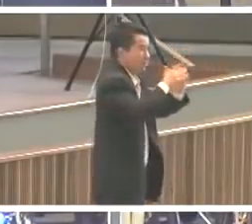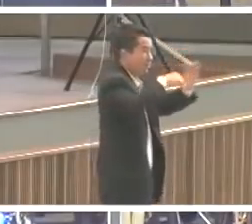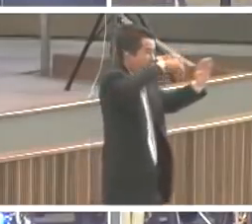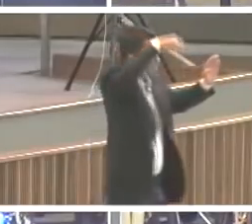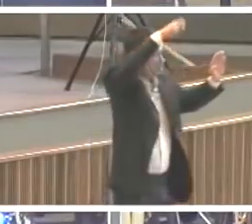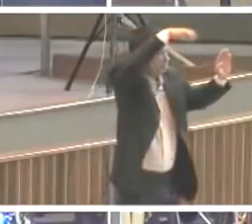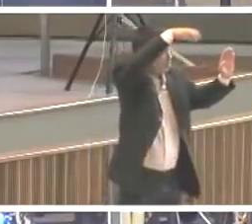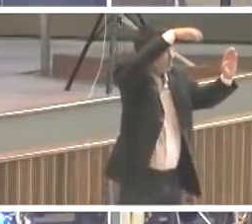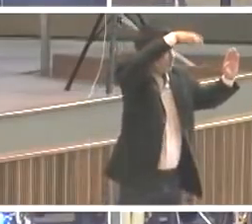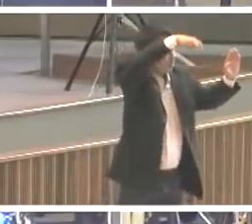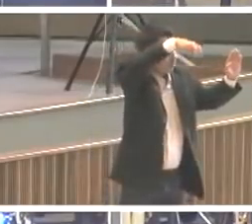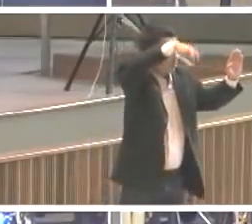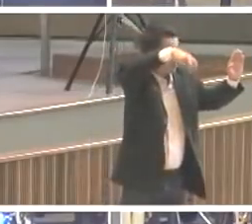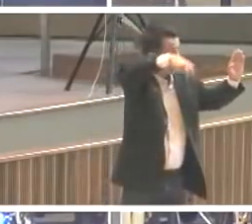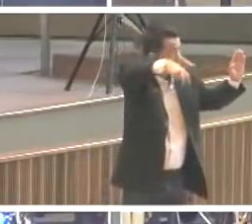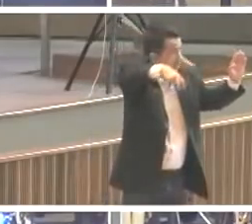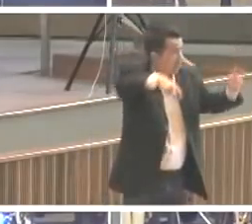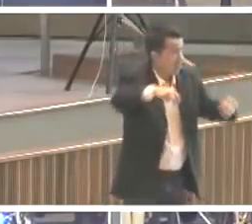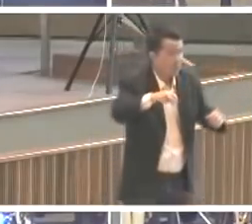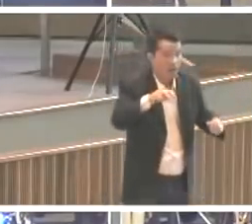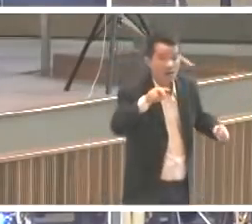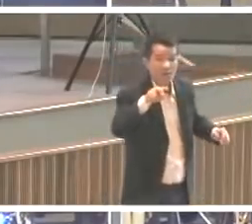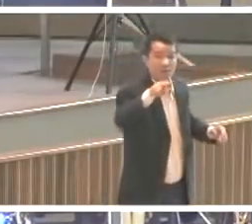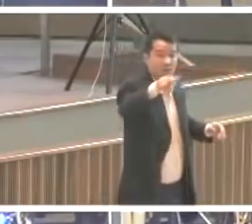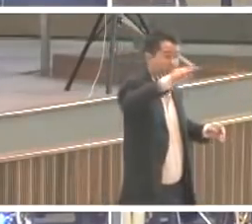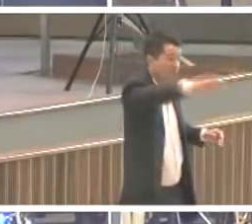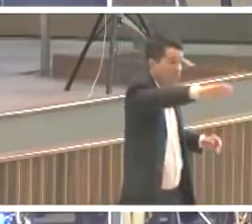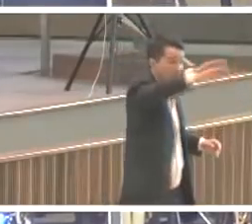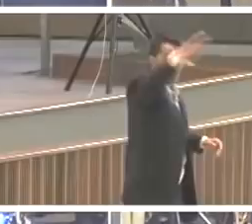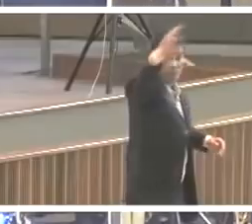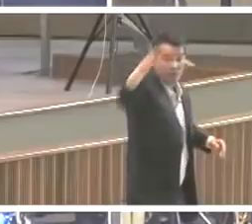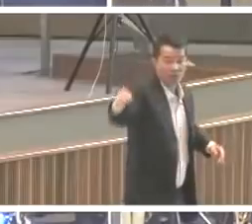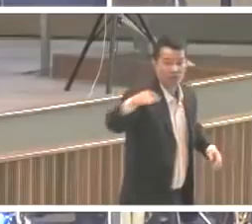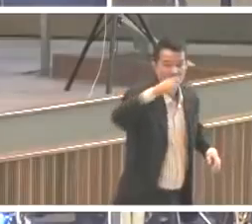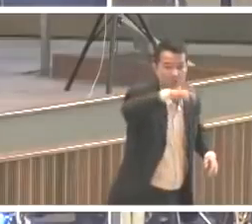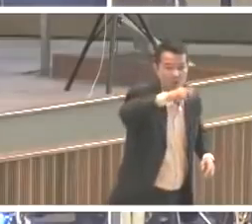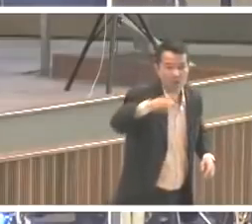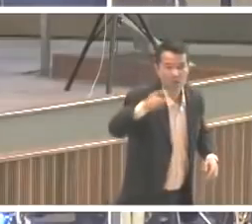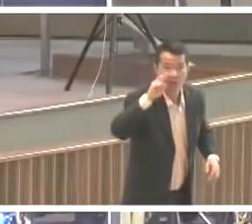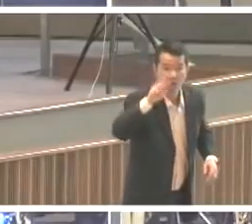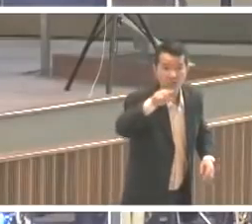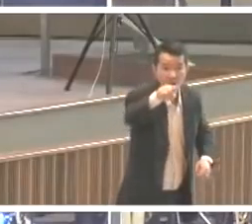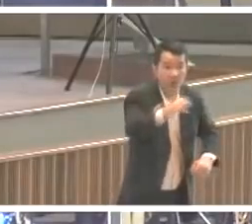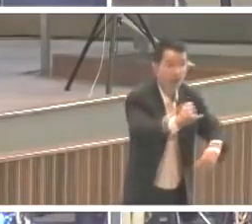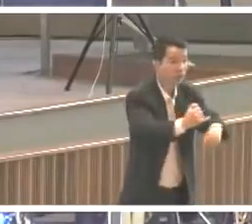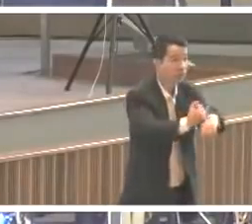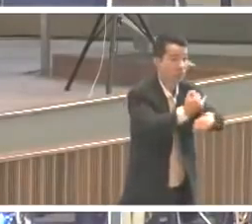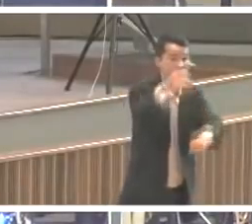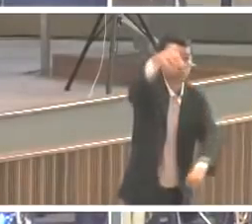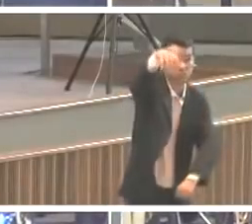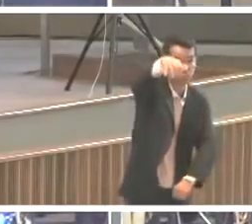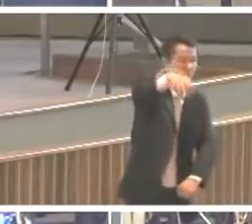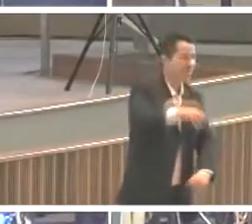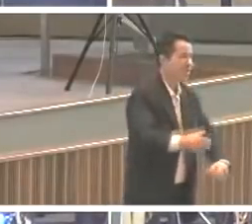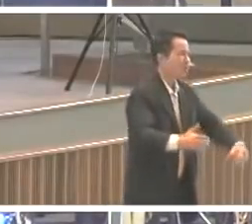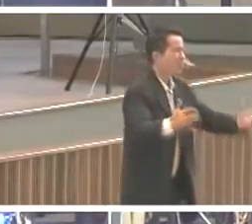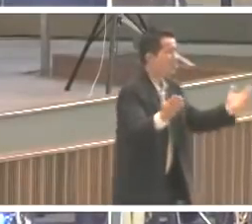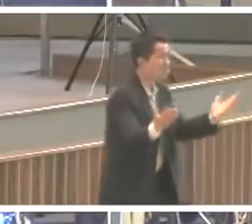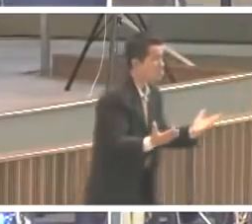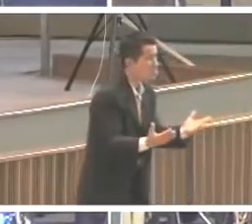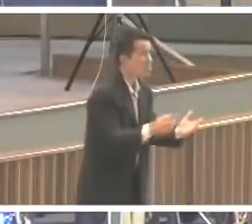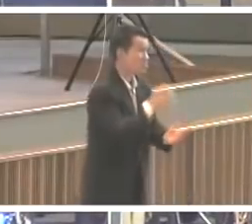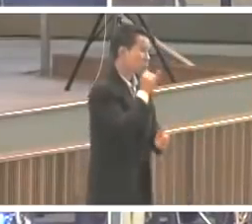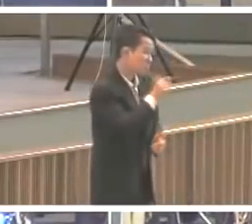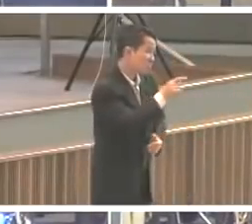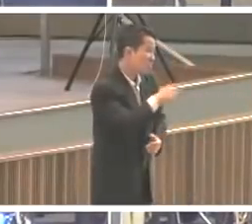para subir em direção a outra colina, e nessa outra colina está a cidade de Jerusalém. Hoje, se você for a Jerusalém,